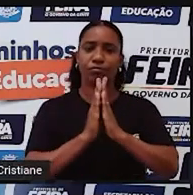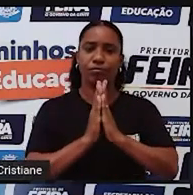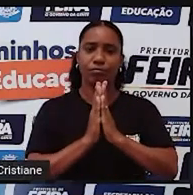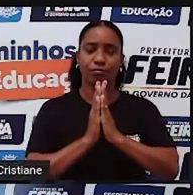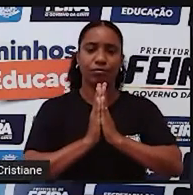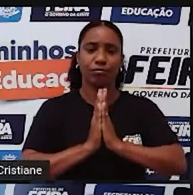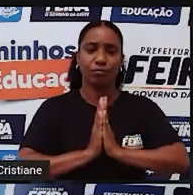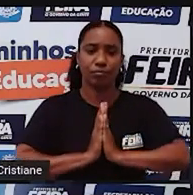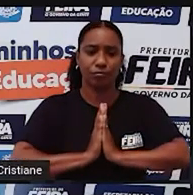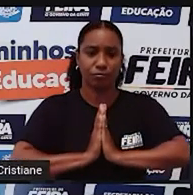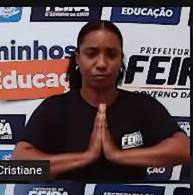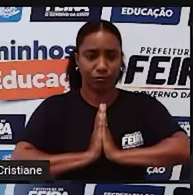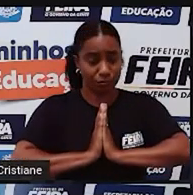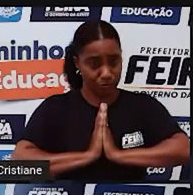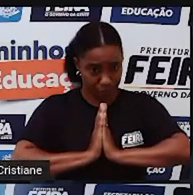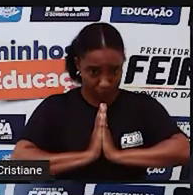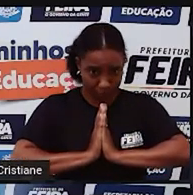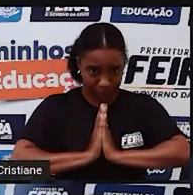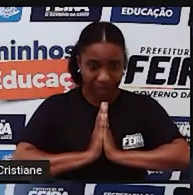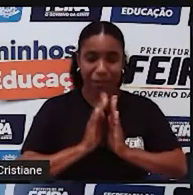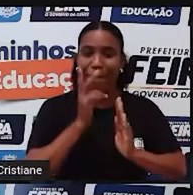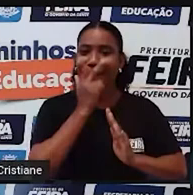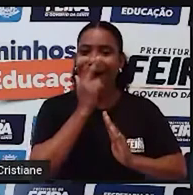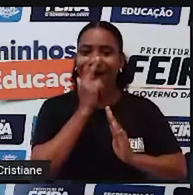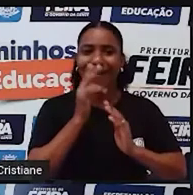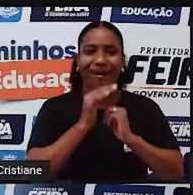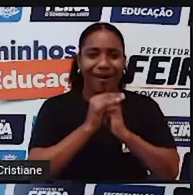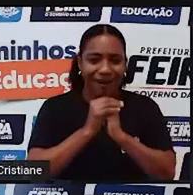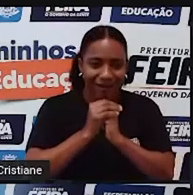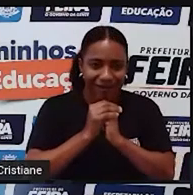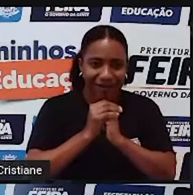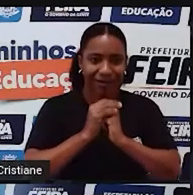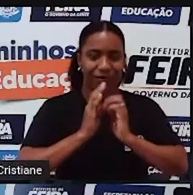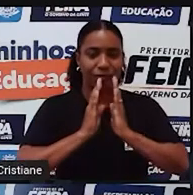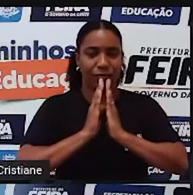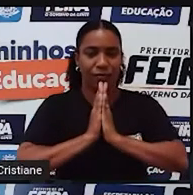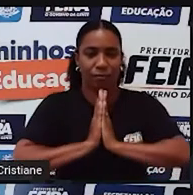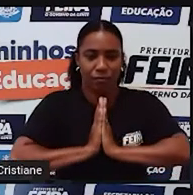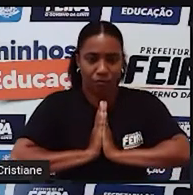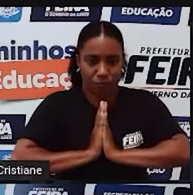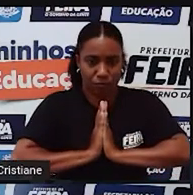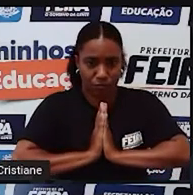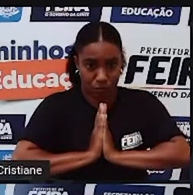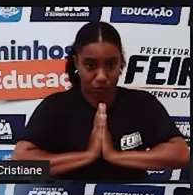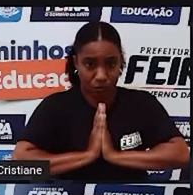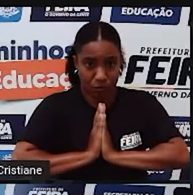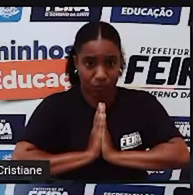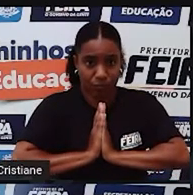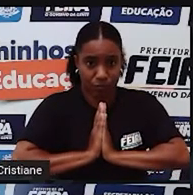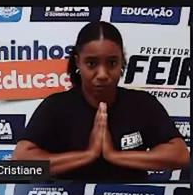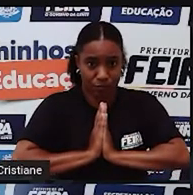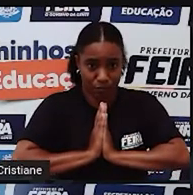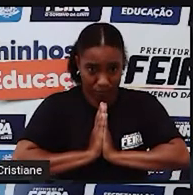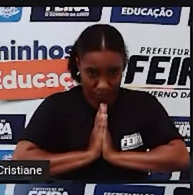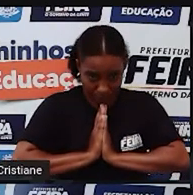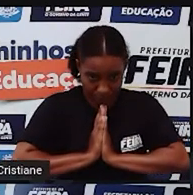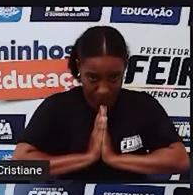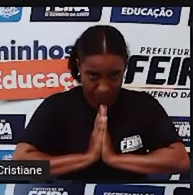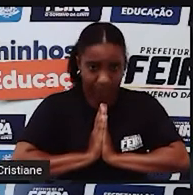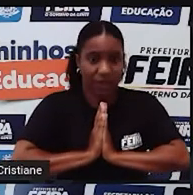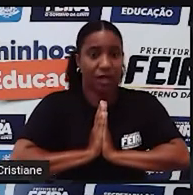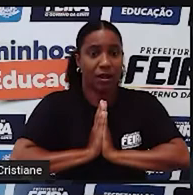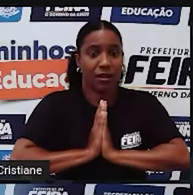nós estivéssemos numa posição de oração. Na verdade, essa expressão que eles utilizam, ó,